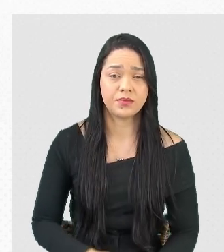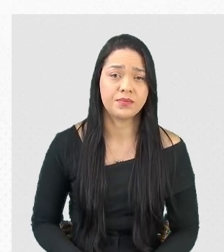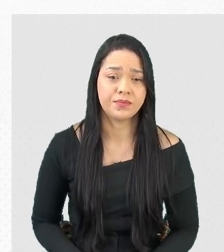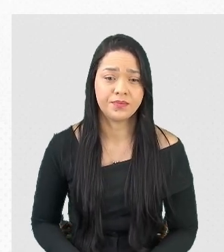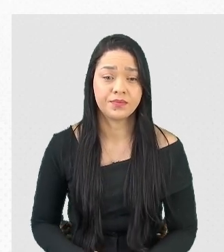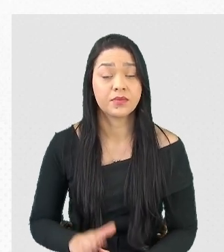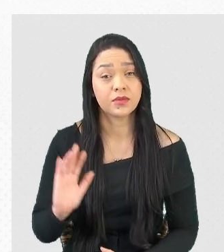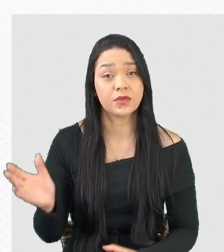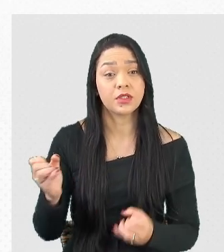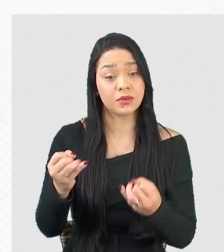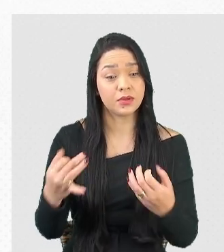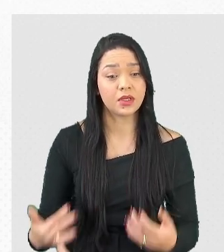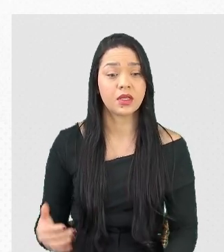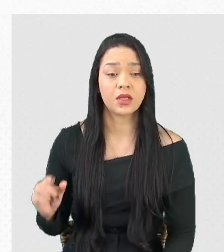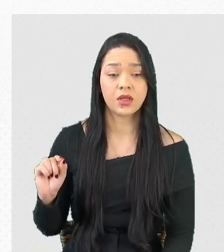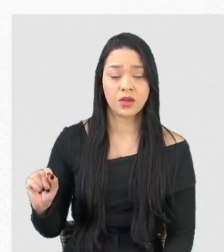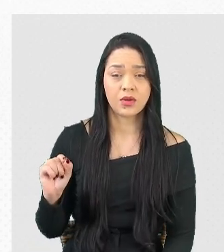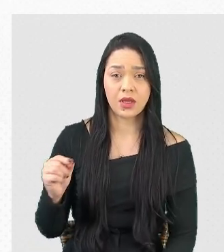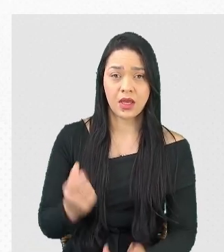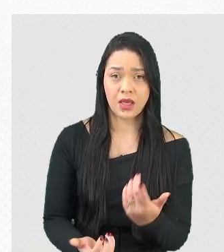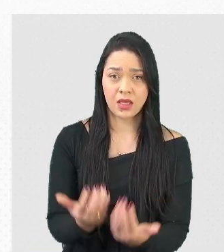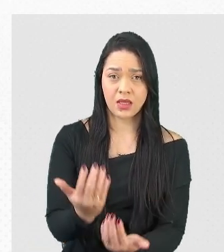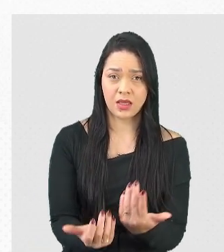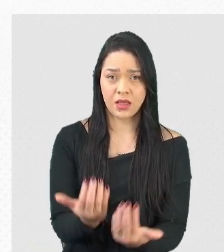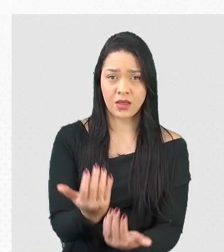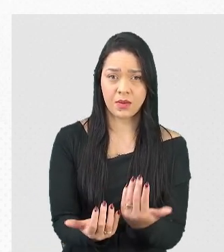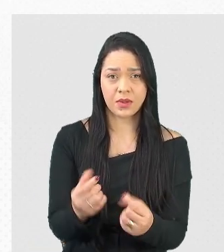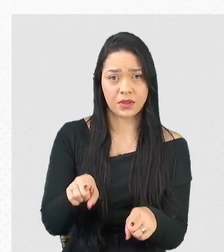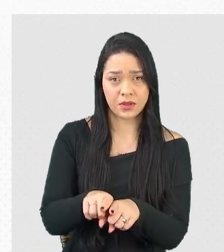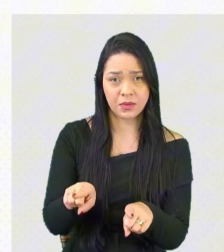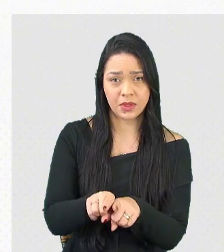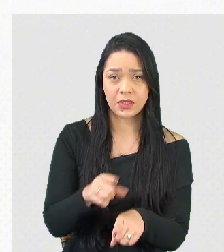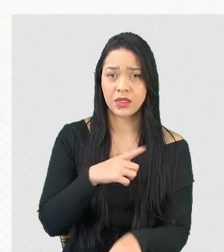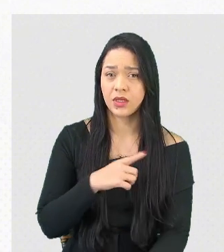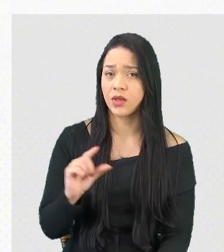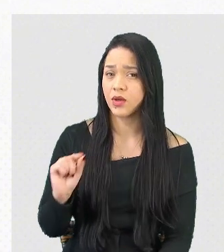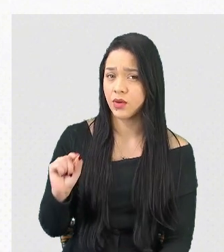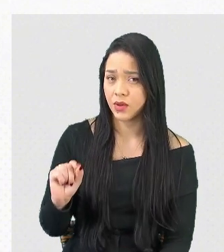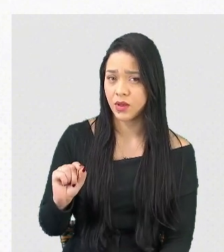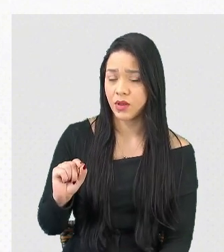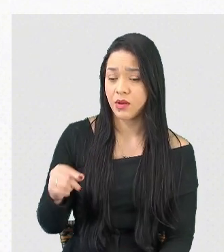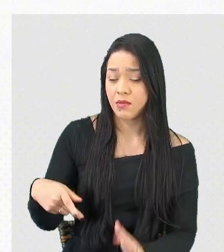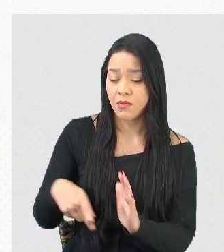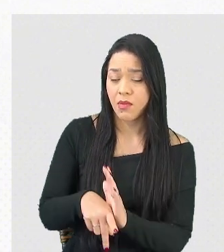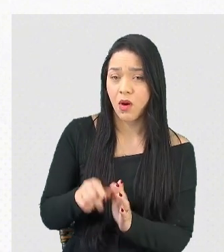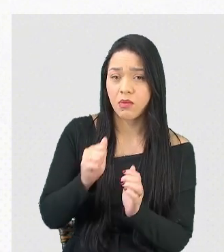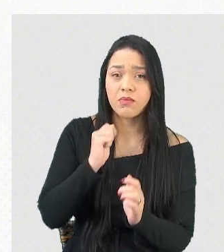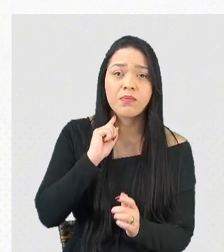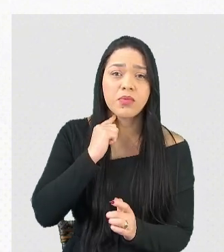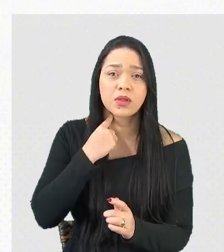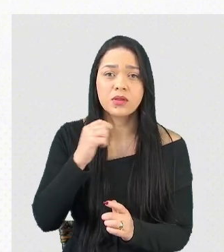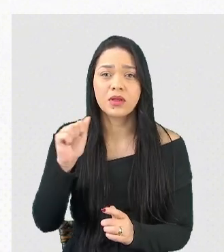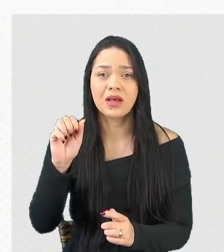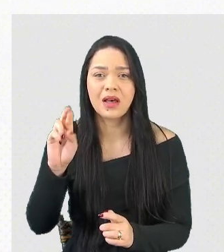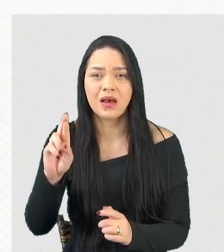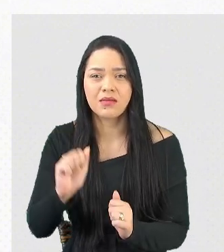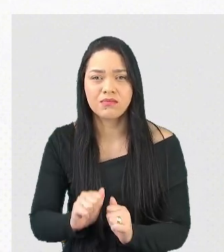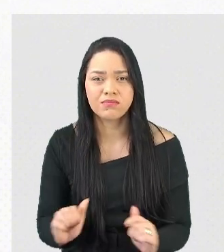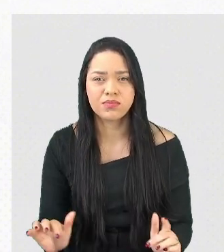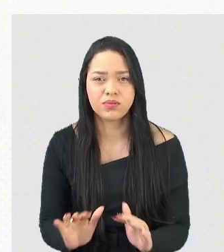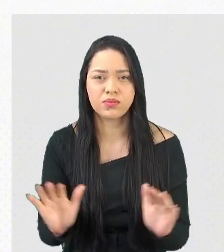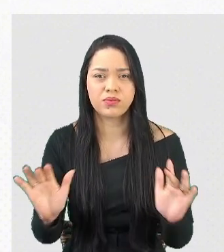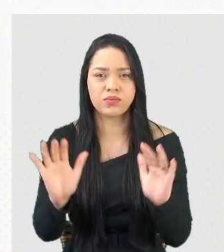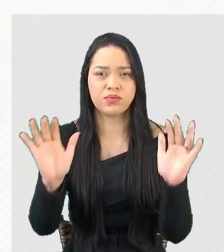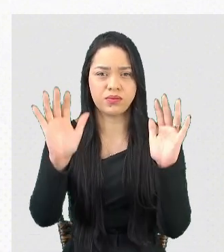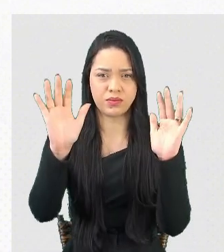ele traz uma poluição para o ar, para uma poluição atmosférica. Está o quê?